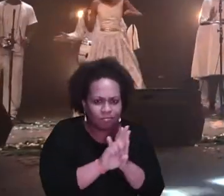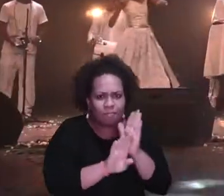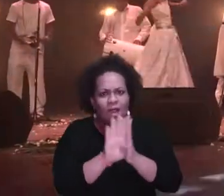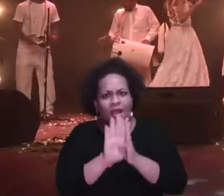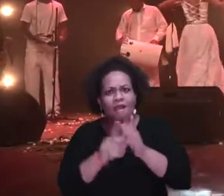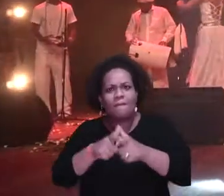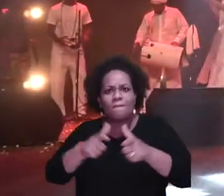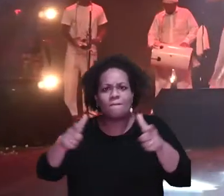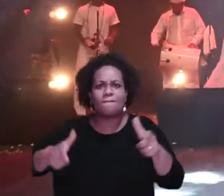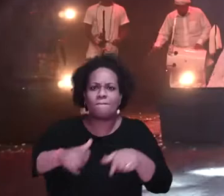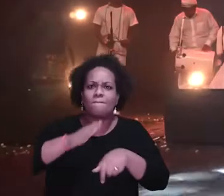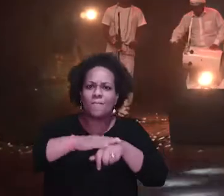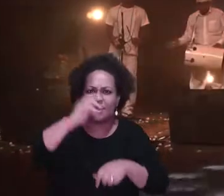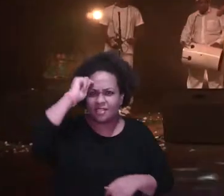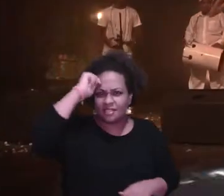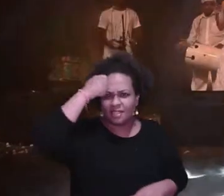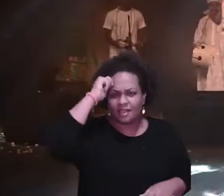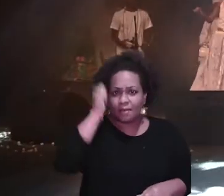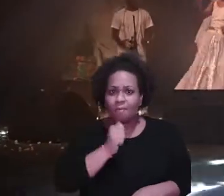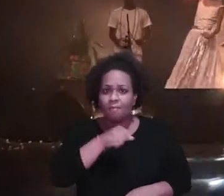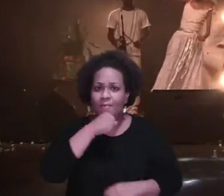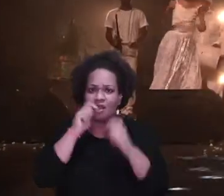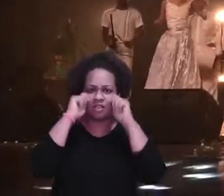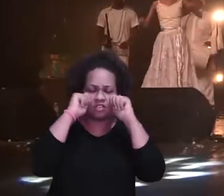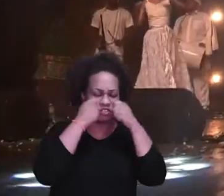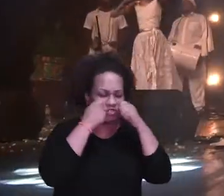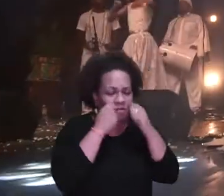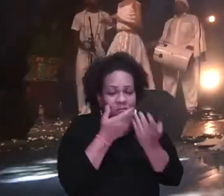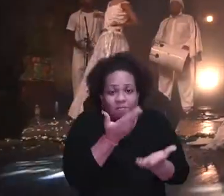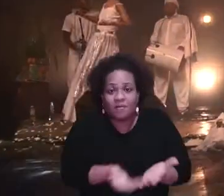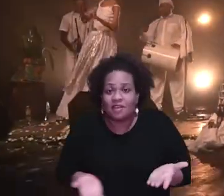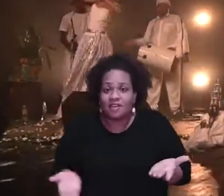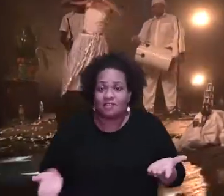entrando para tentar desligar mais uma mãe Predador